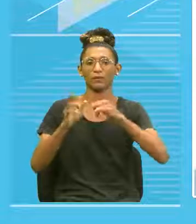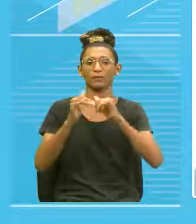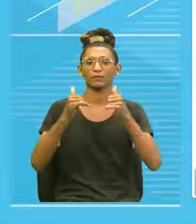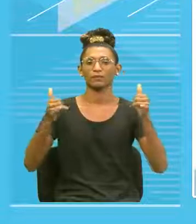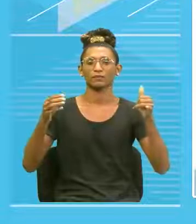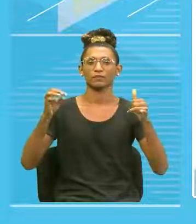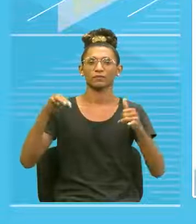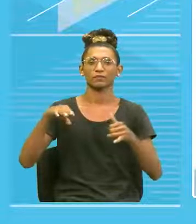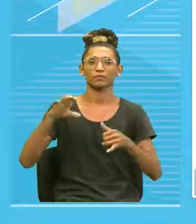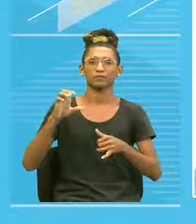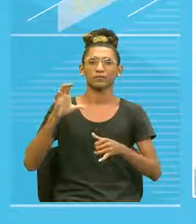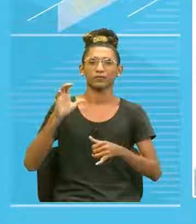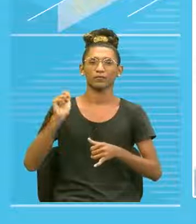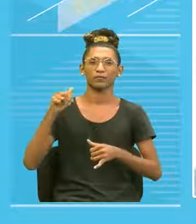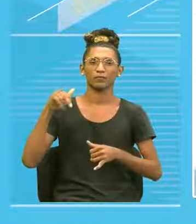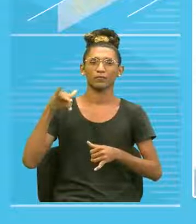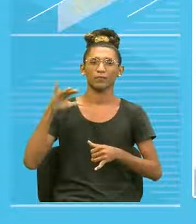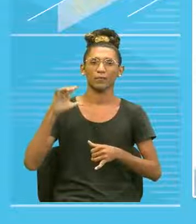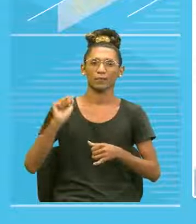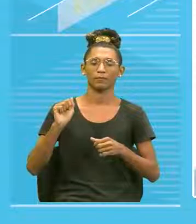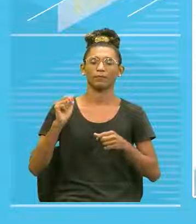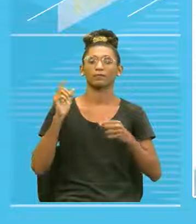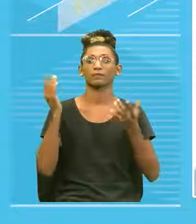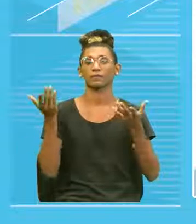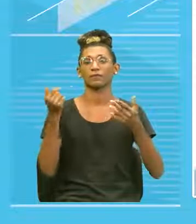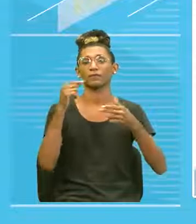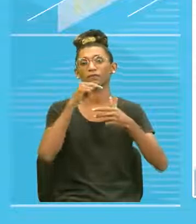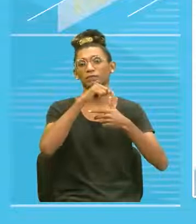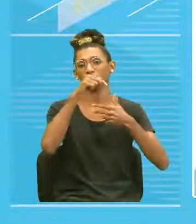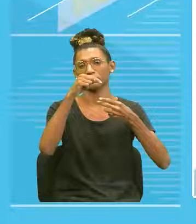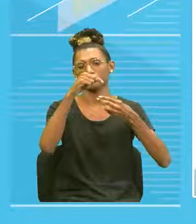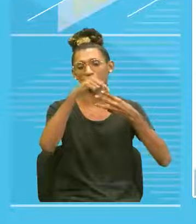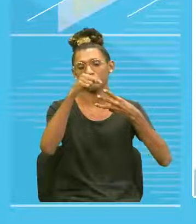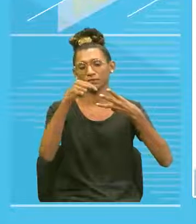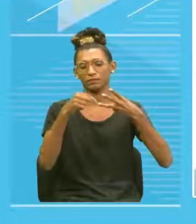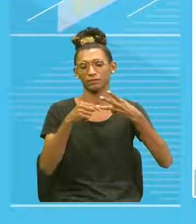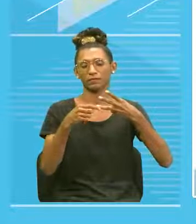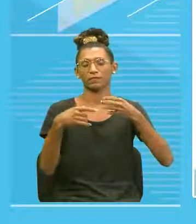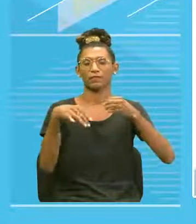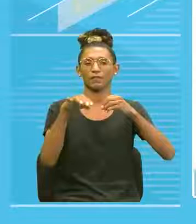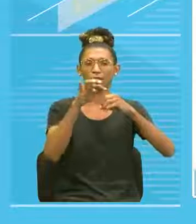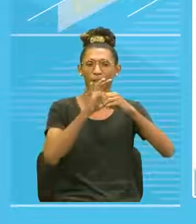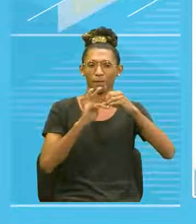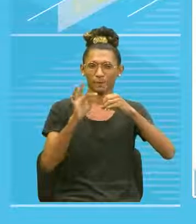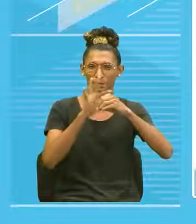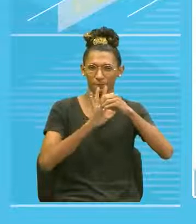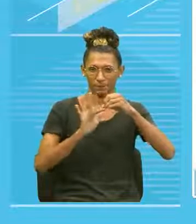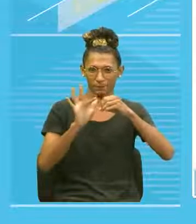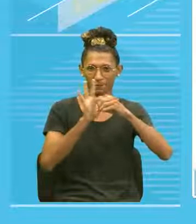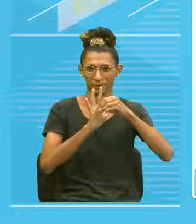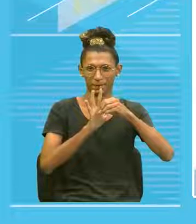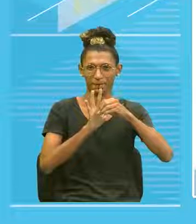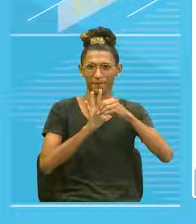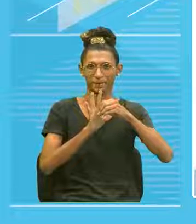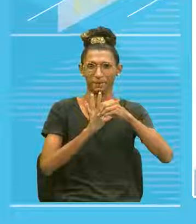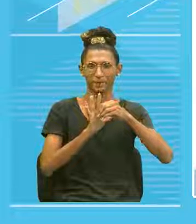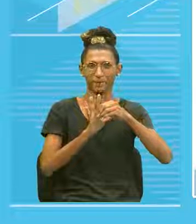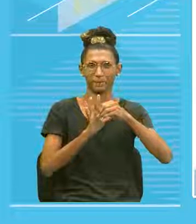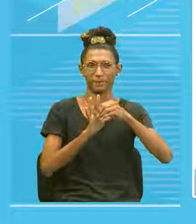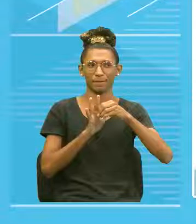e essa mecânica vai acionar é um gerador que tá lá atrás em cima